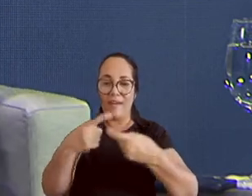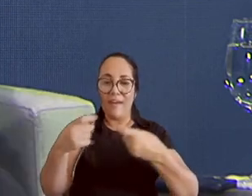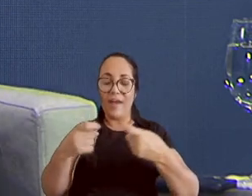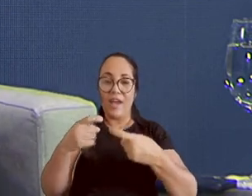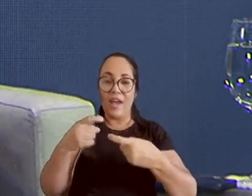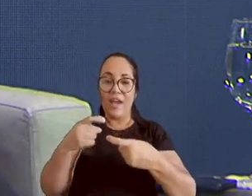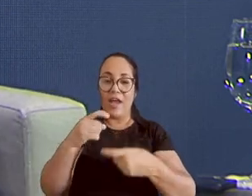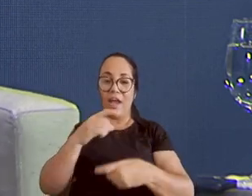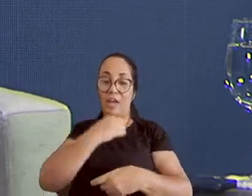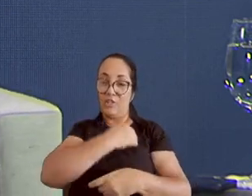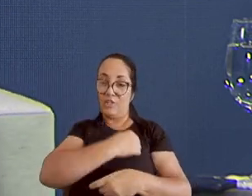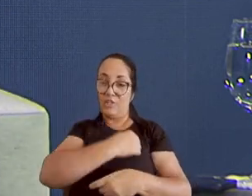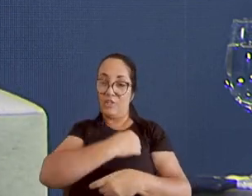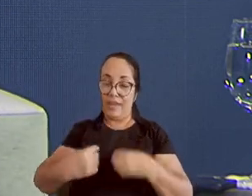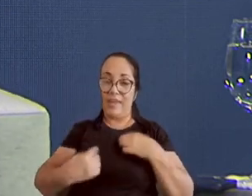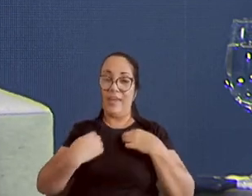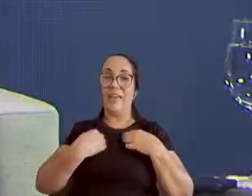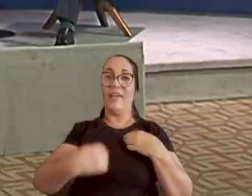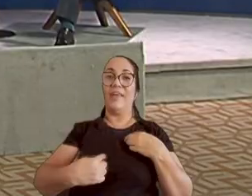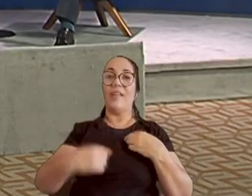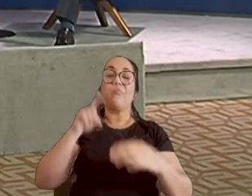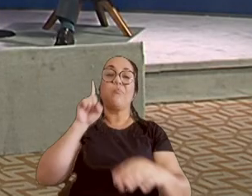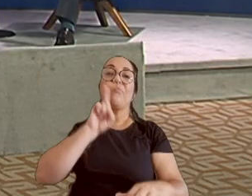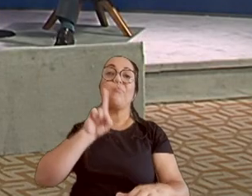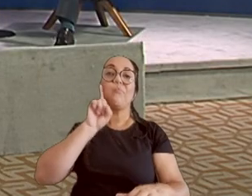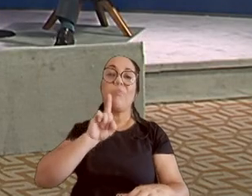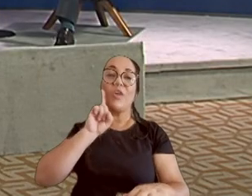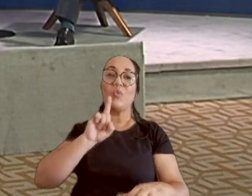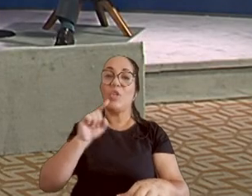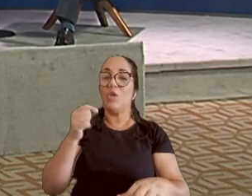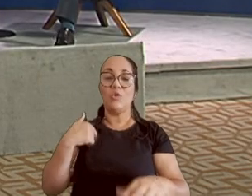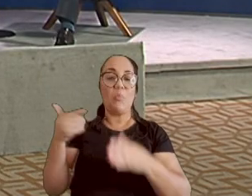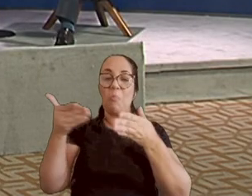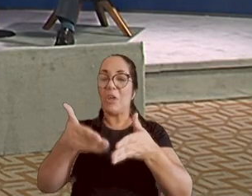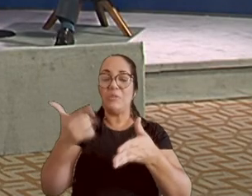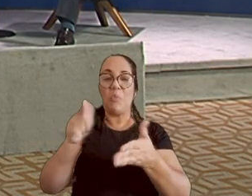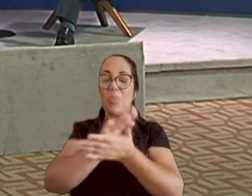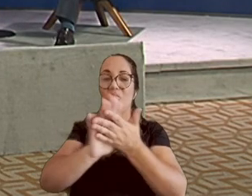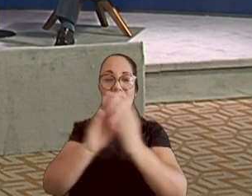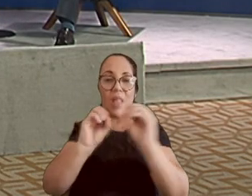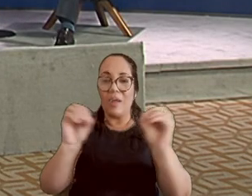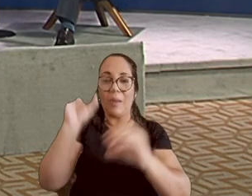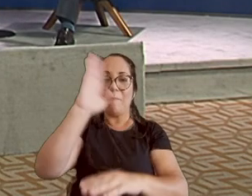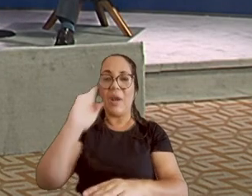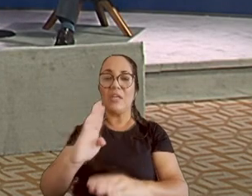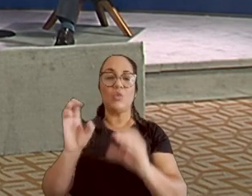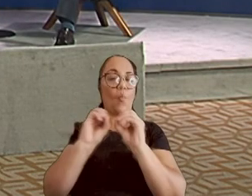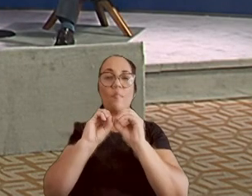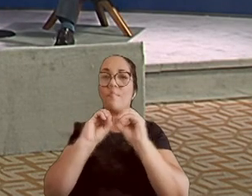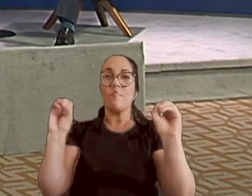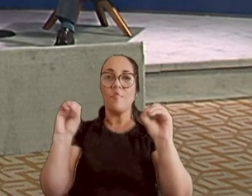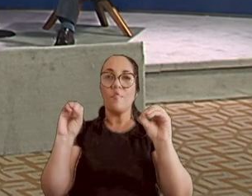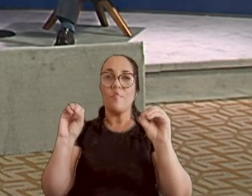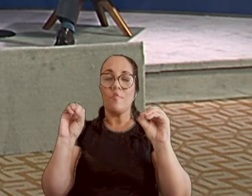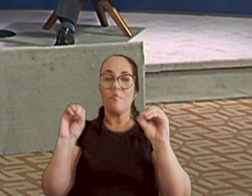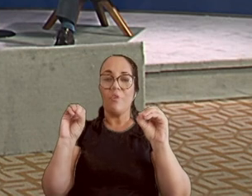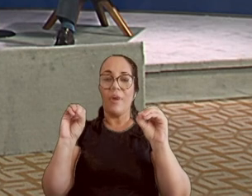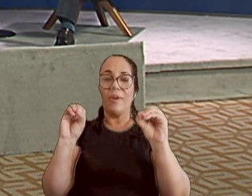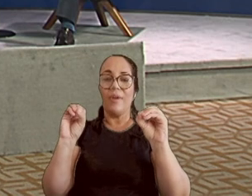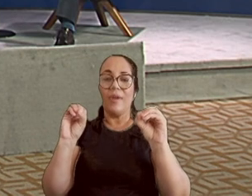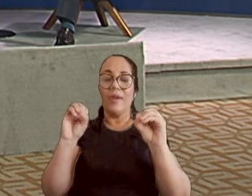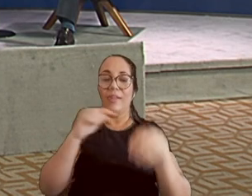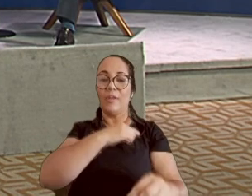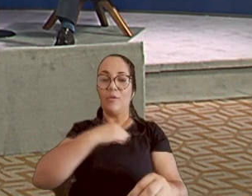os balões voando em todos os lugares por outro lado são os grandes parceiros comerciais do Brasil né então China Estados Unidos